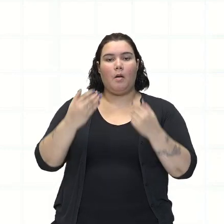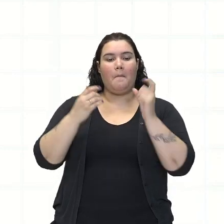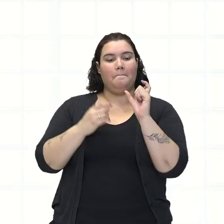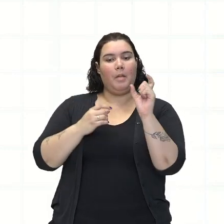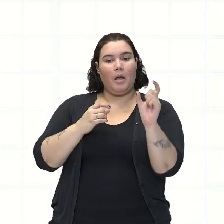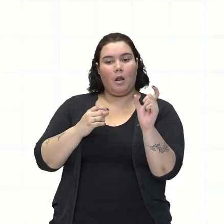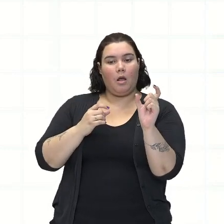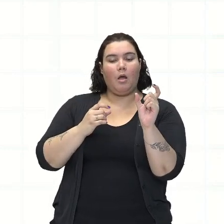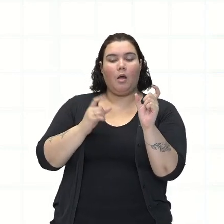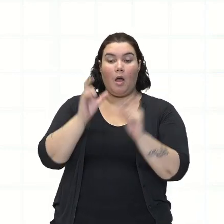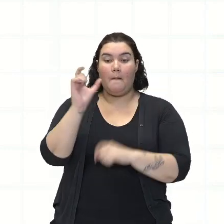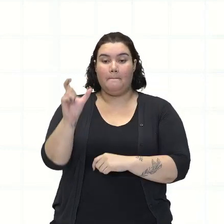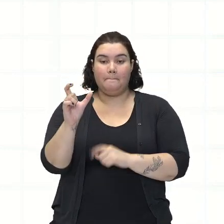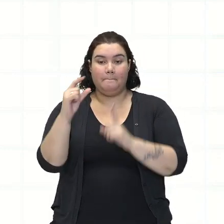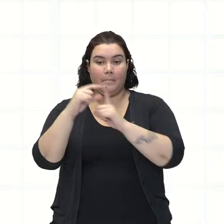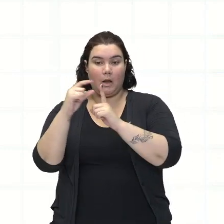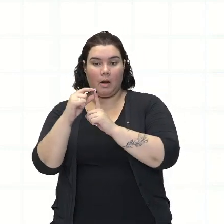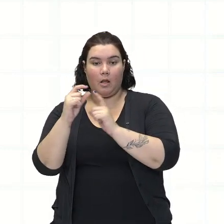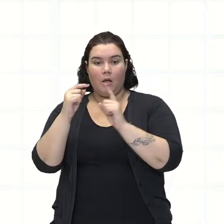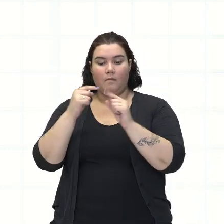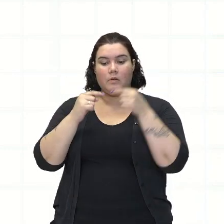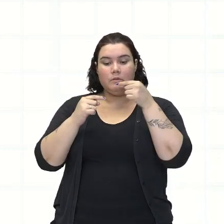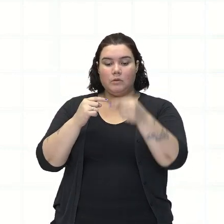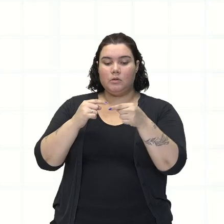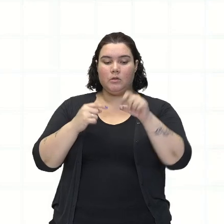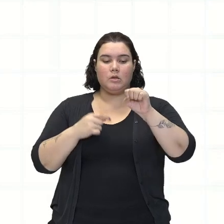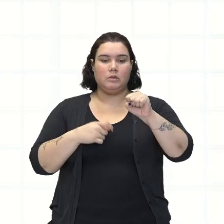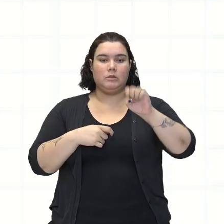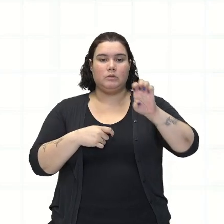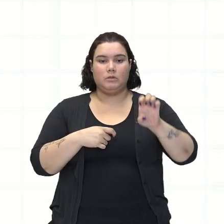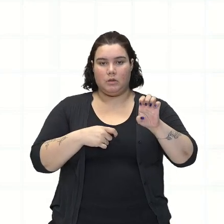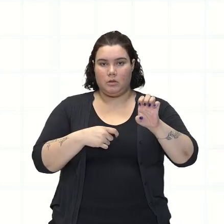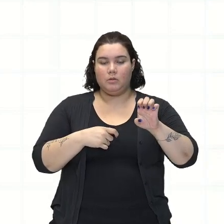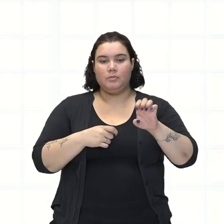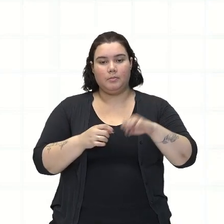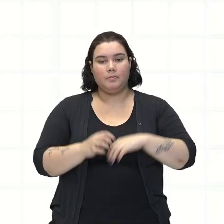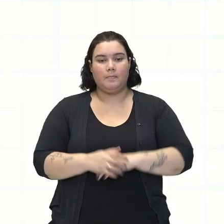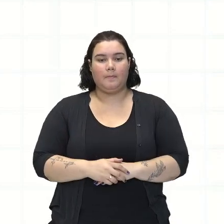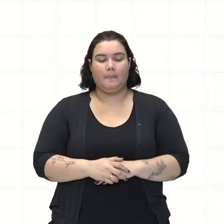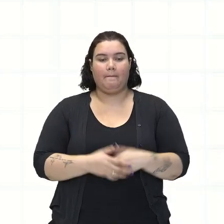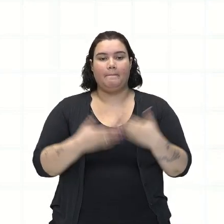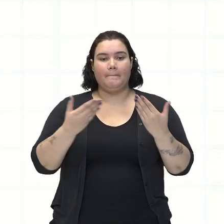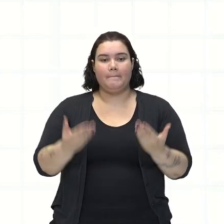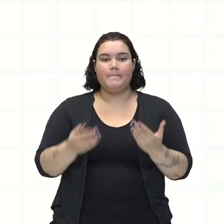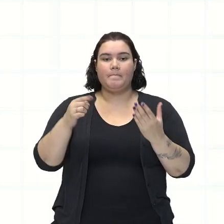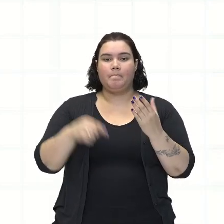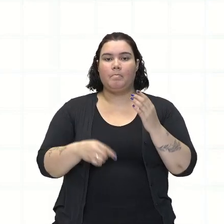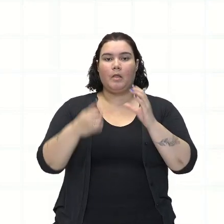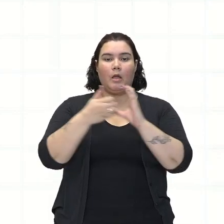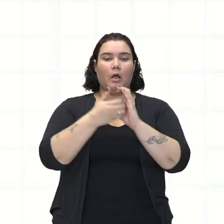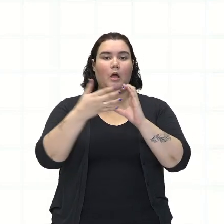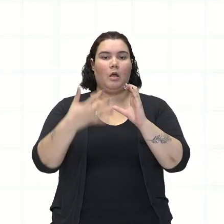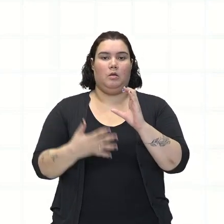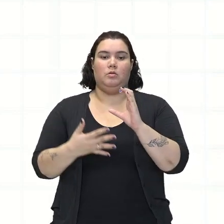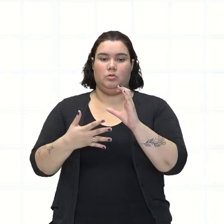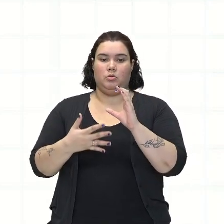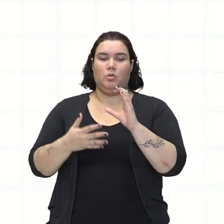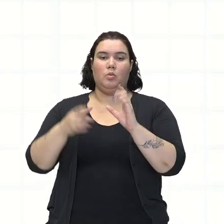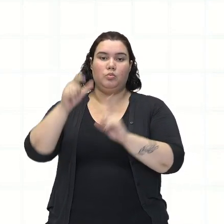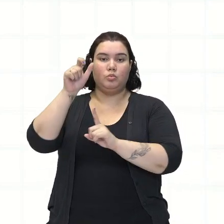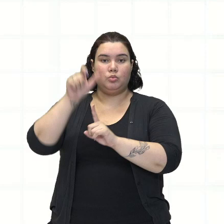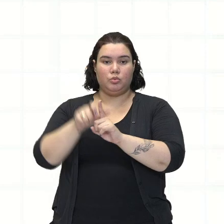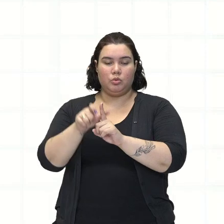Vindo acompanhado da partícula C, precisa de funcionários, eu tenho uma caracterização do